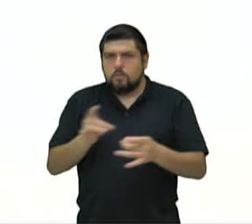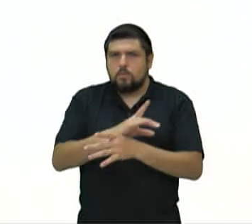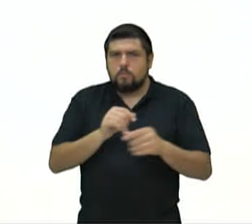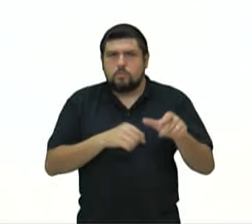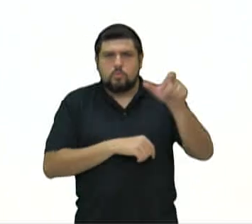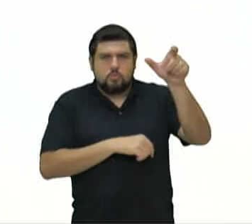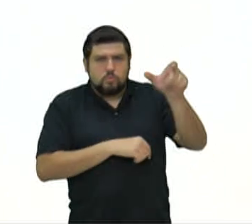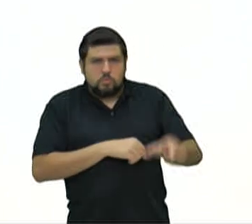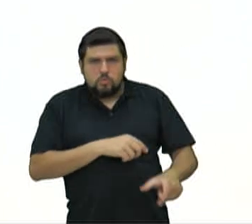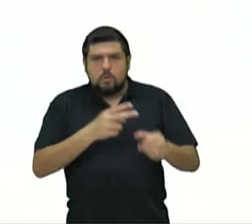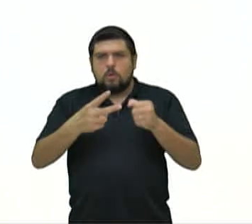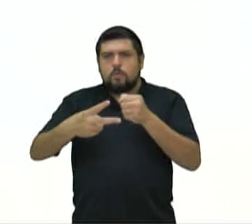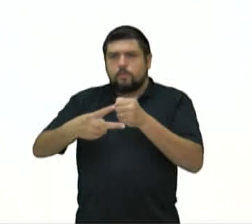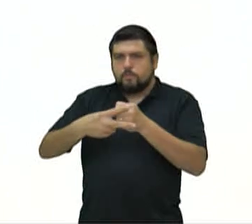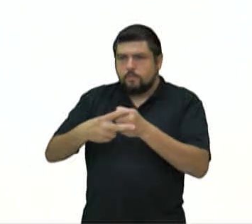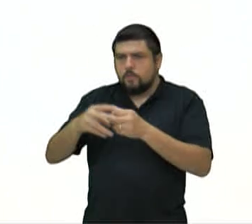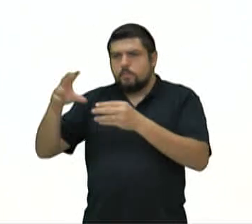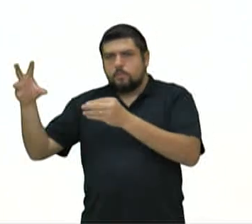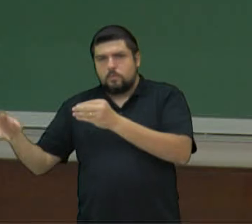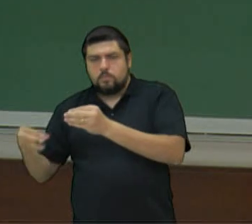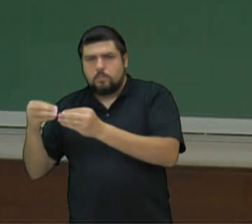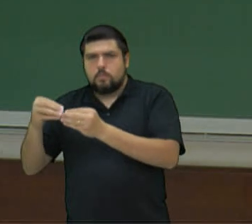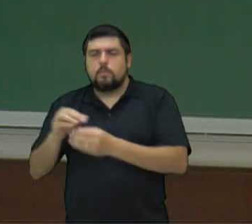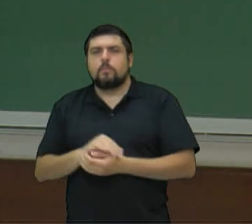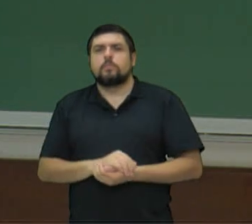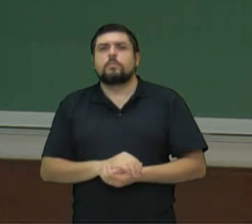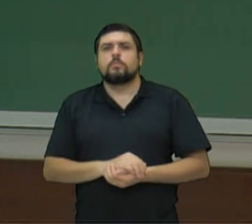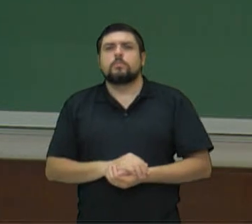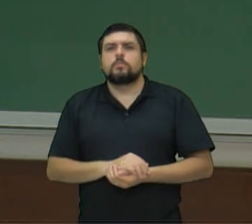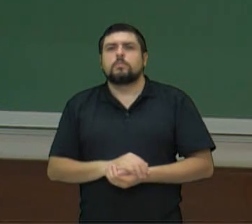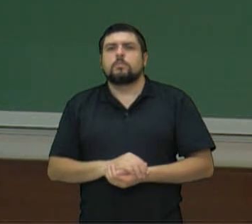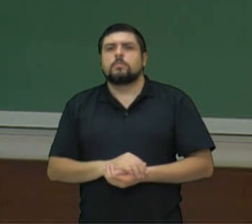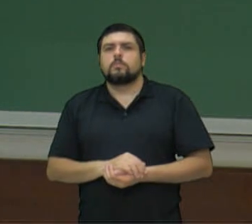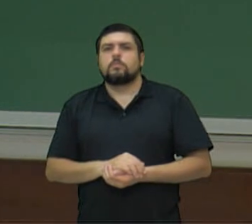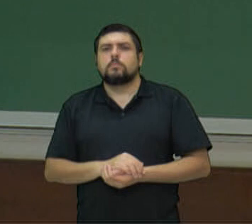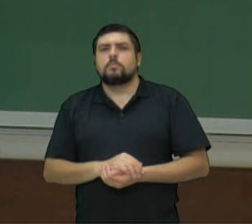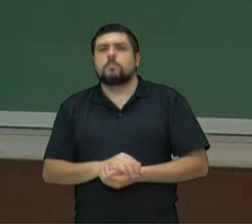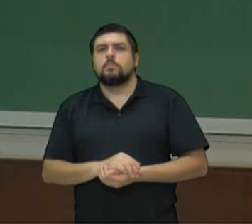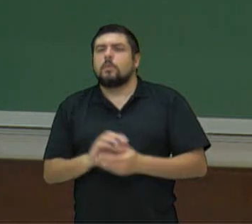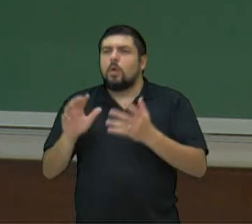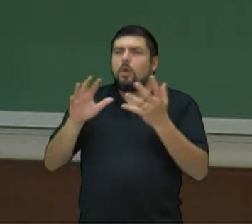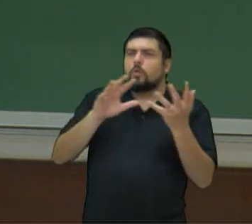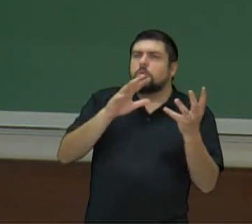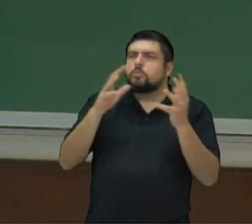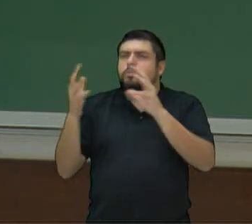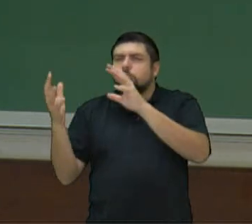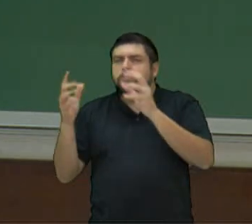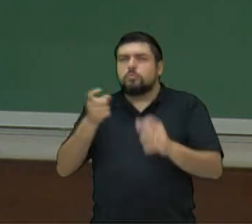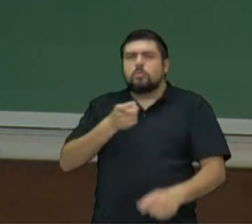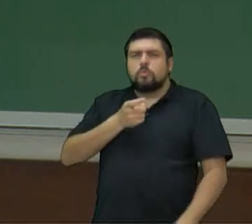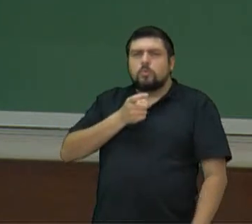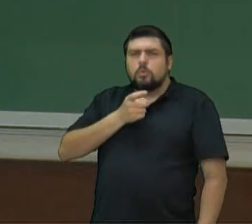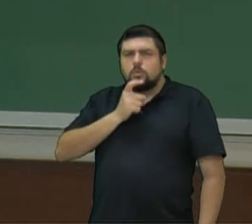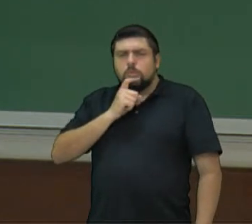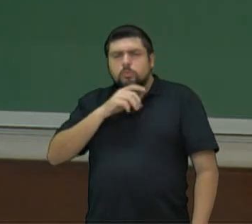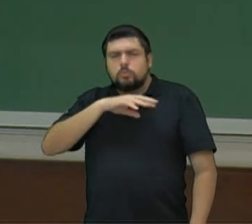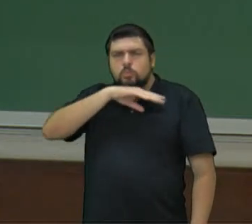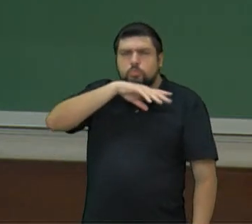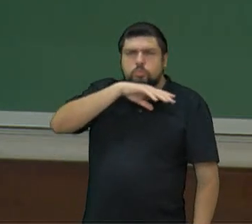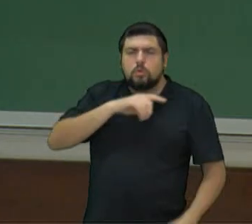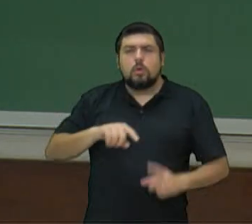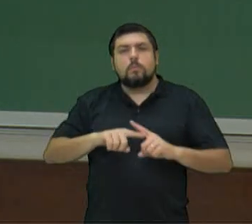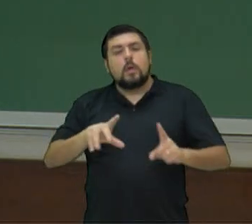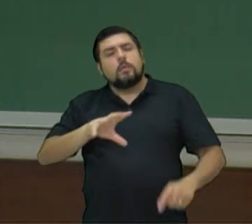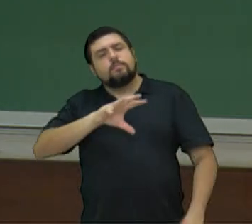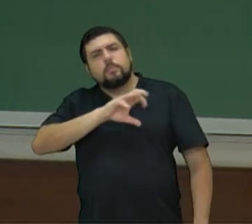diz, embora o clima seja ruim, eu amo Londres. I love London. Eu posso usar ele também